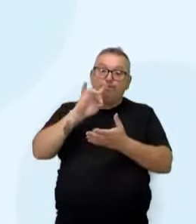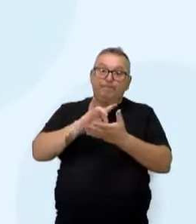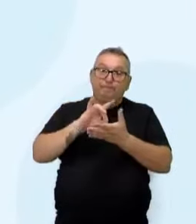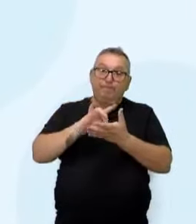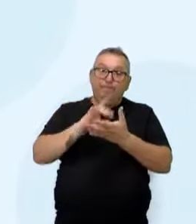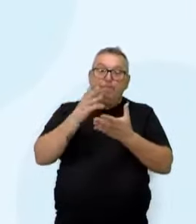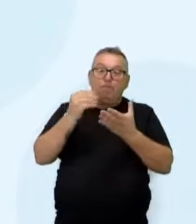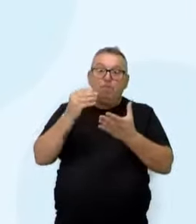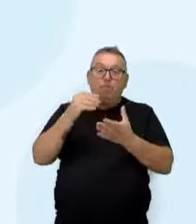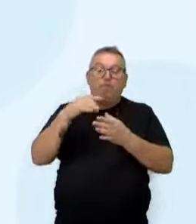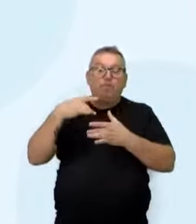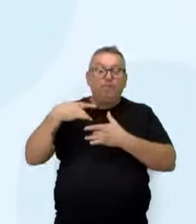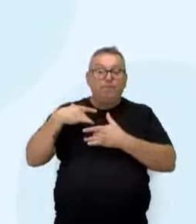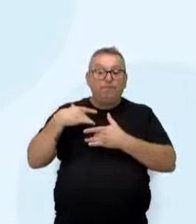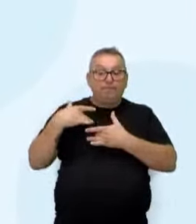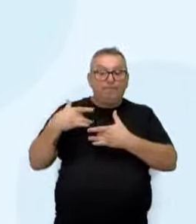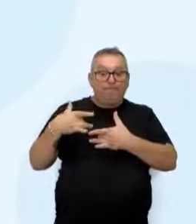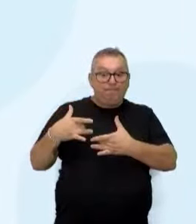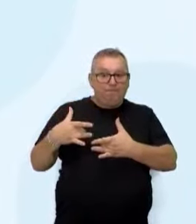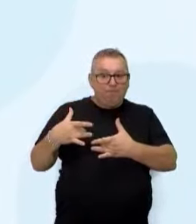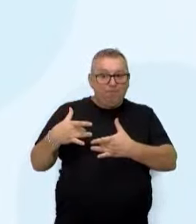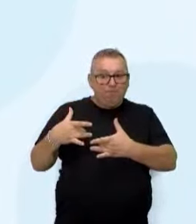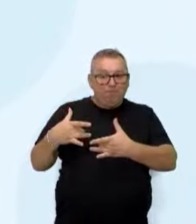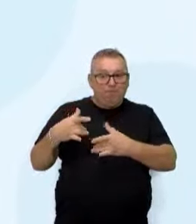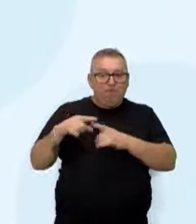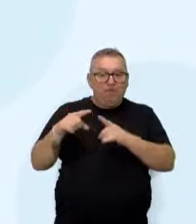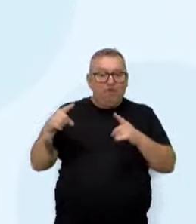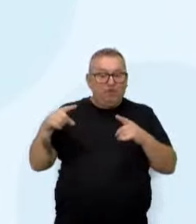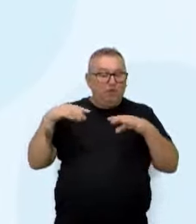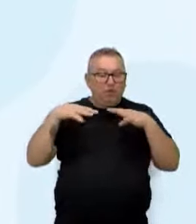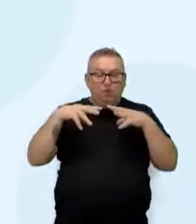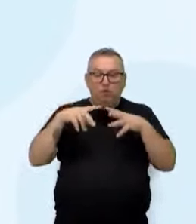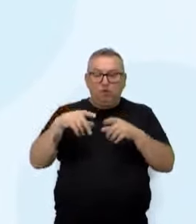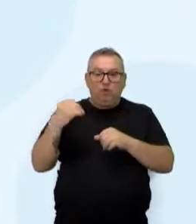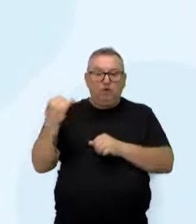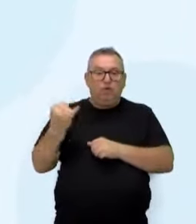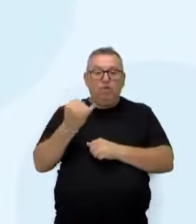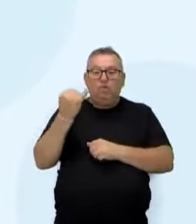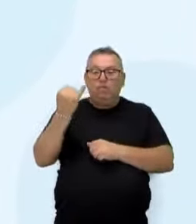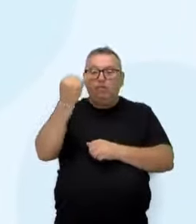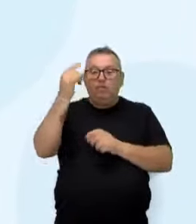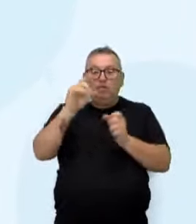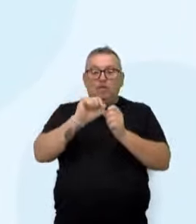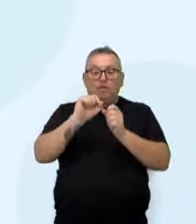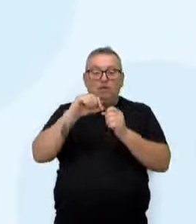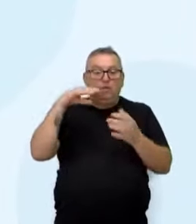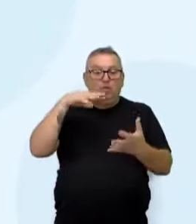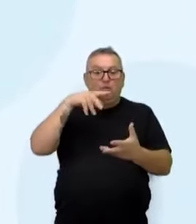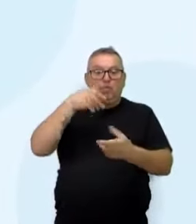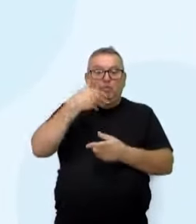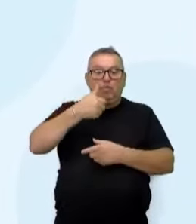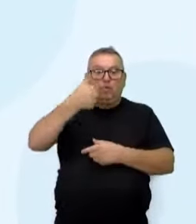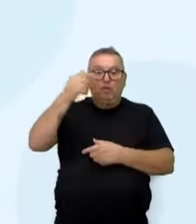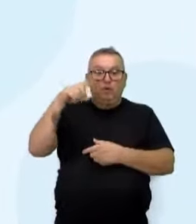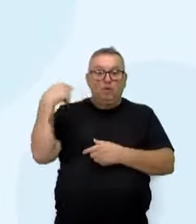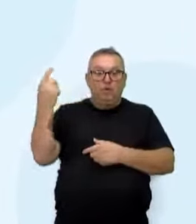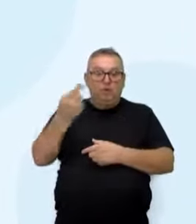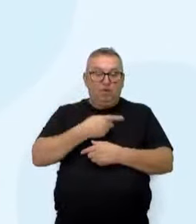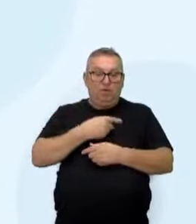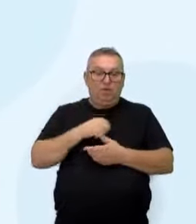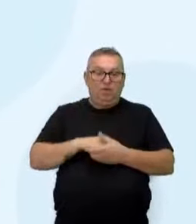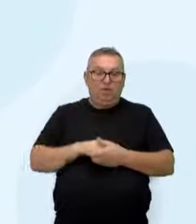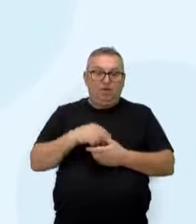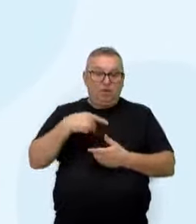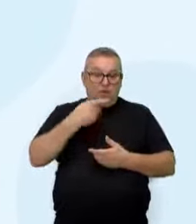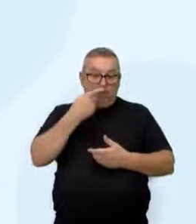com muita solidariedade, todo esse processo que é tão importante nessa construção de um mundo melhor para todos nós. E quando a gente fala um